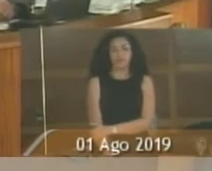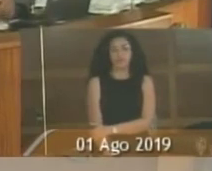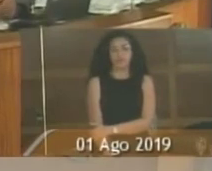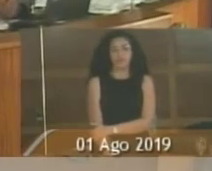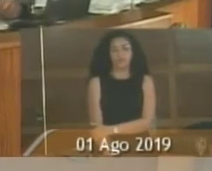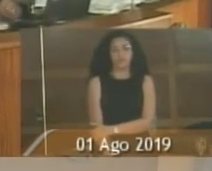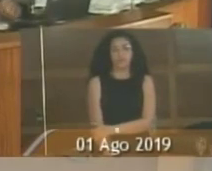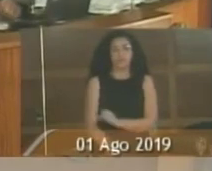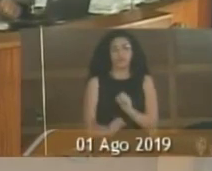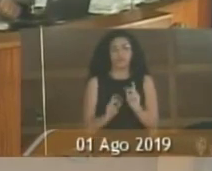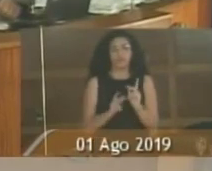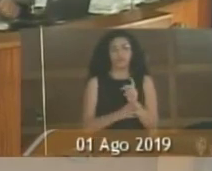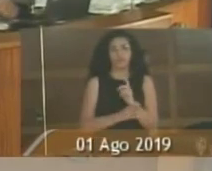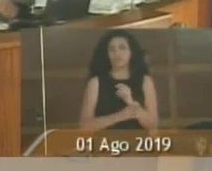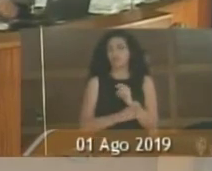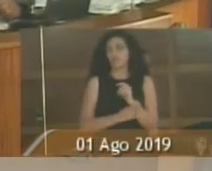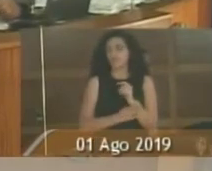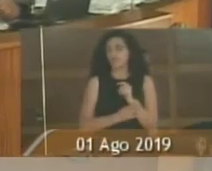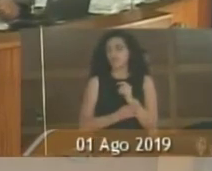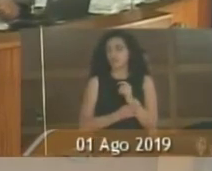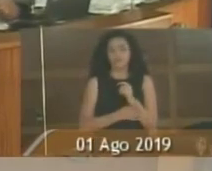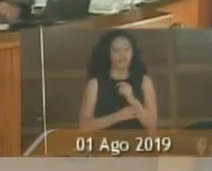Marquinhos. Aprovado por 10 votos.